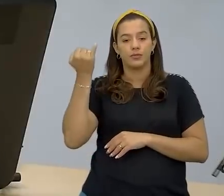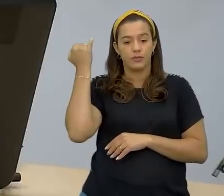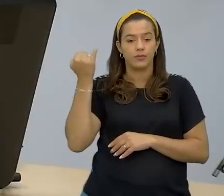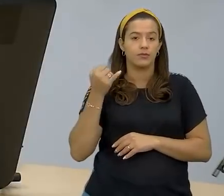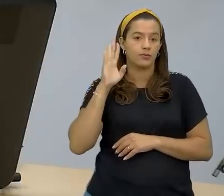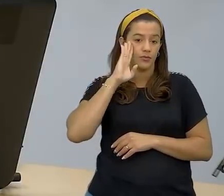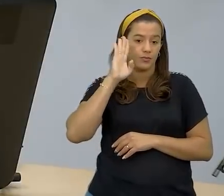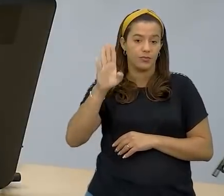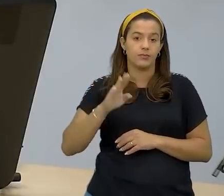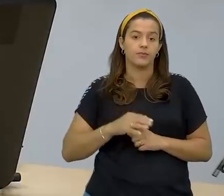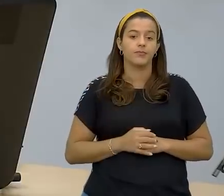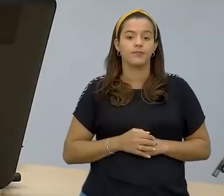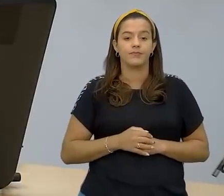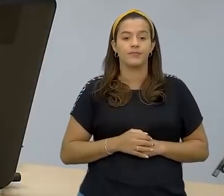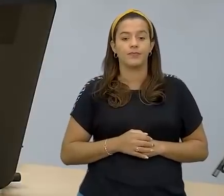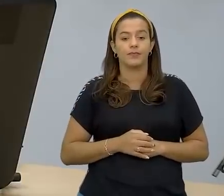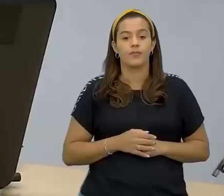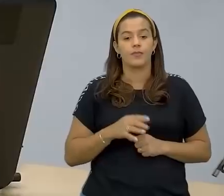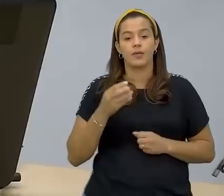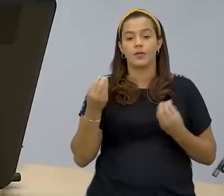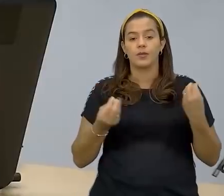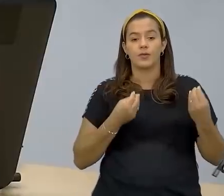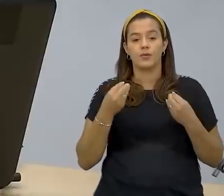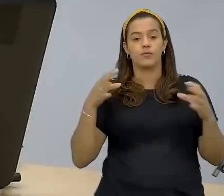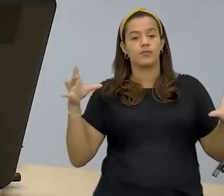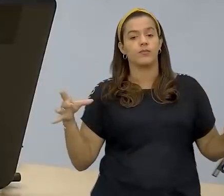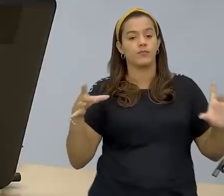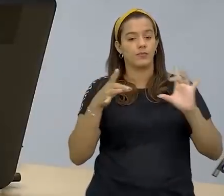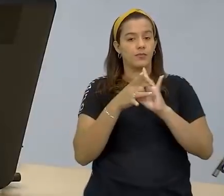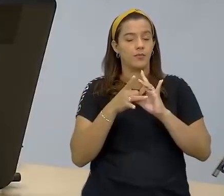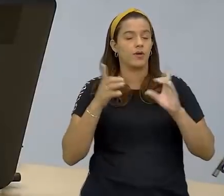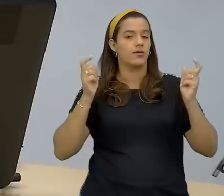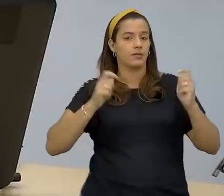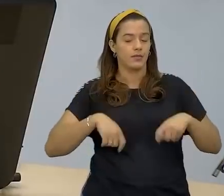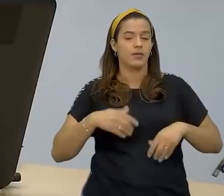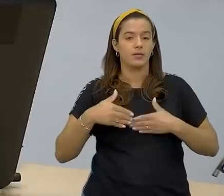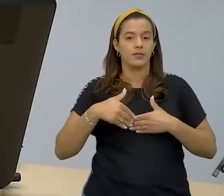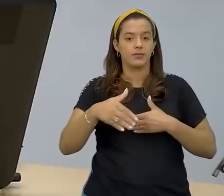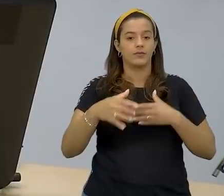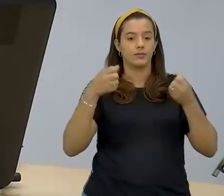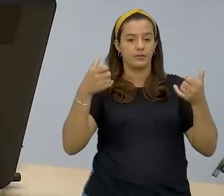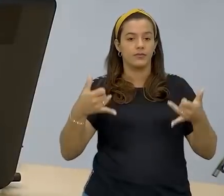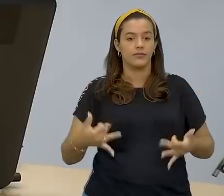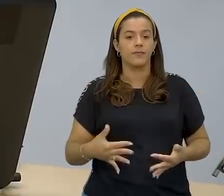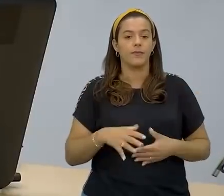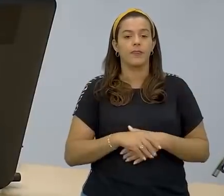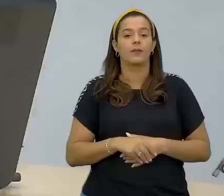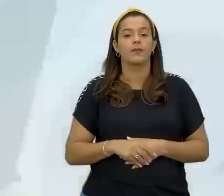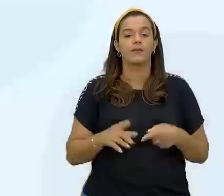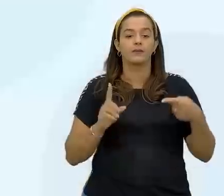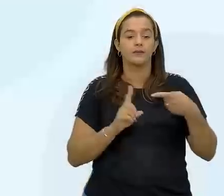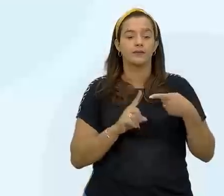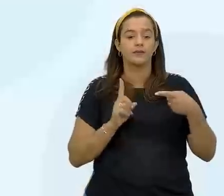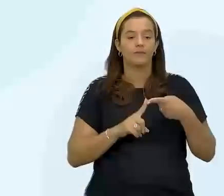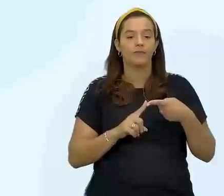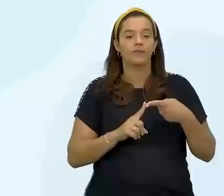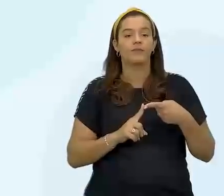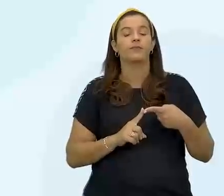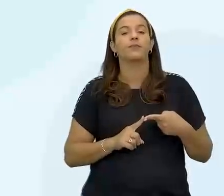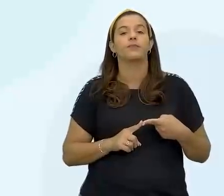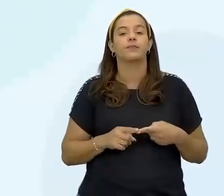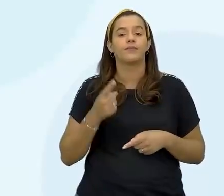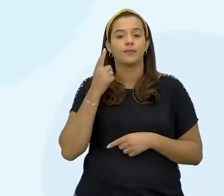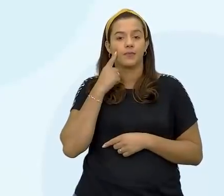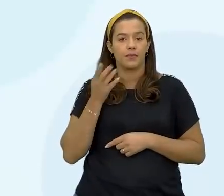componente específico, tá bom? Como a gente vai fazer essa união, é o que a gente vai ver agora aí num passo a passo. Então, o passo 1